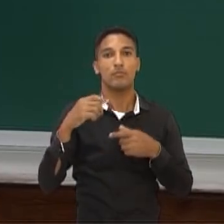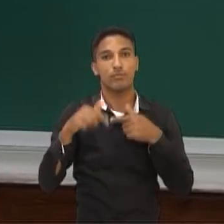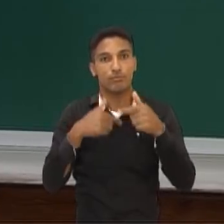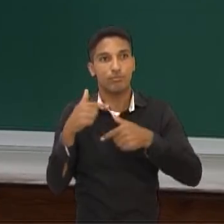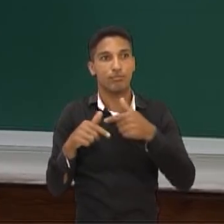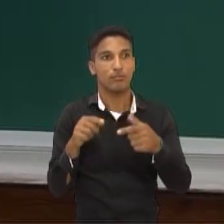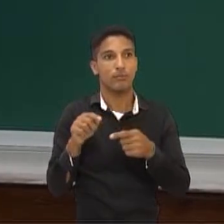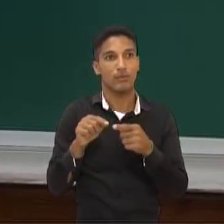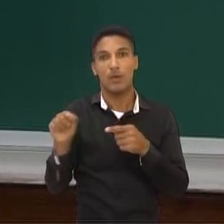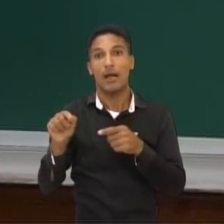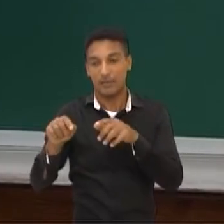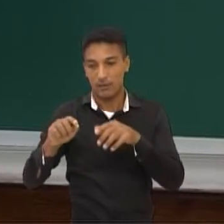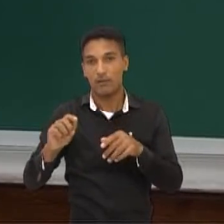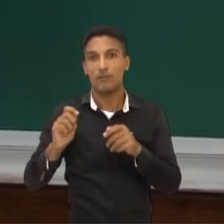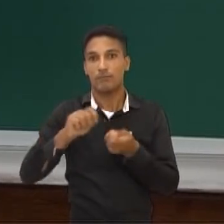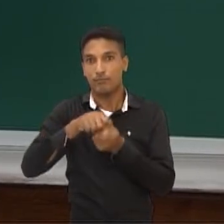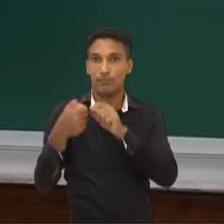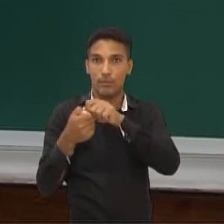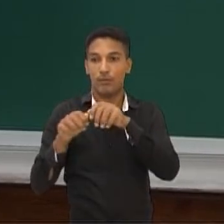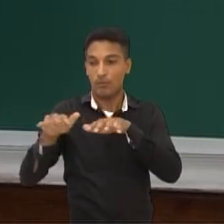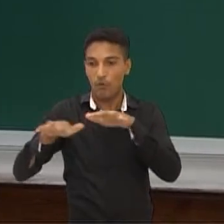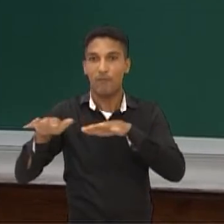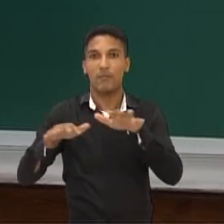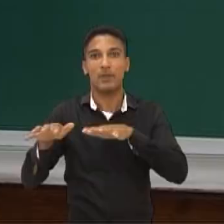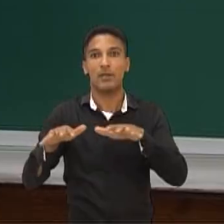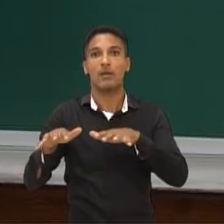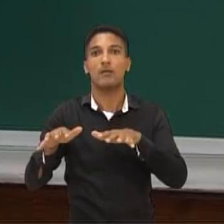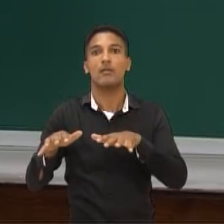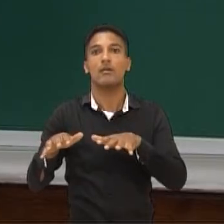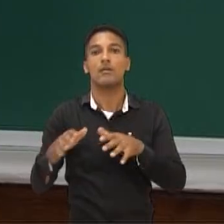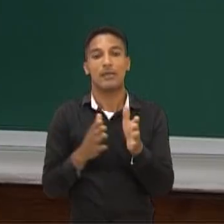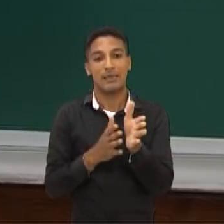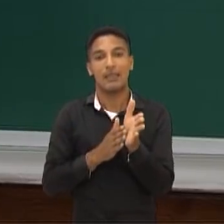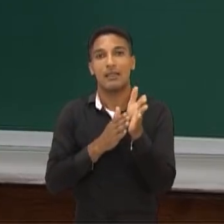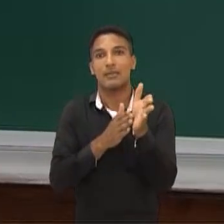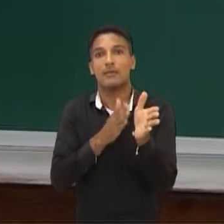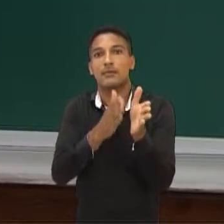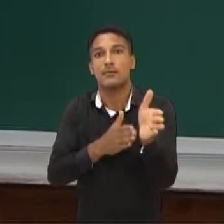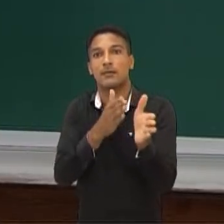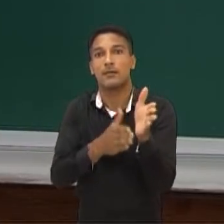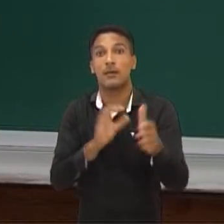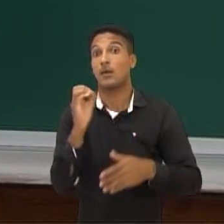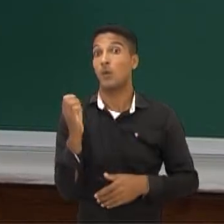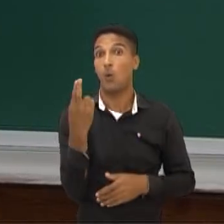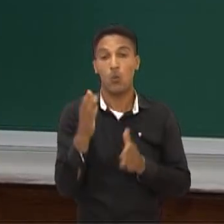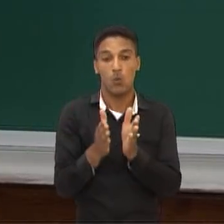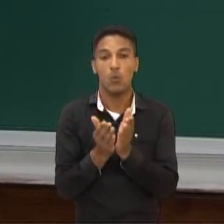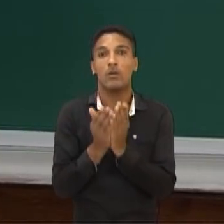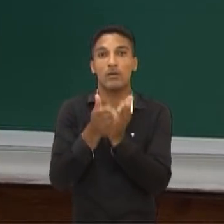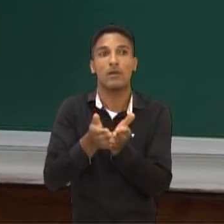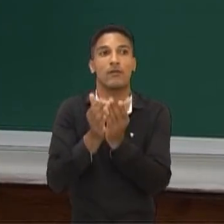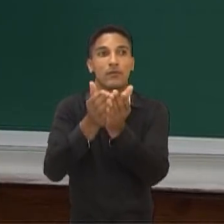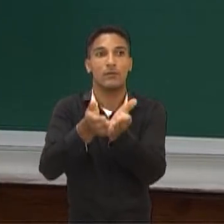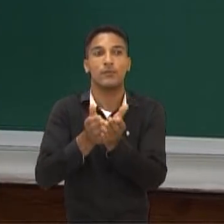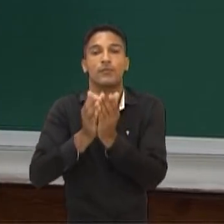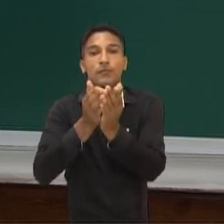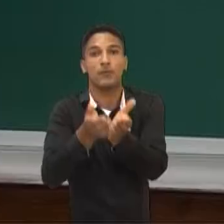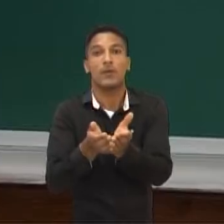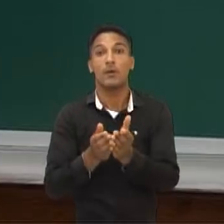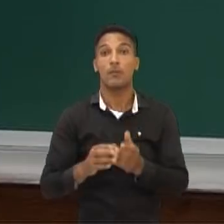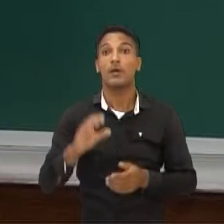motriz, para movimentar um trem ou ainda um navio. E parte desse calor ele é jogado fora, ele